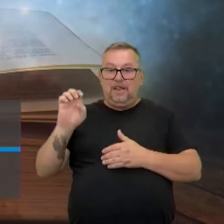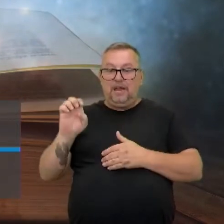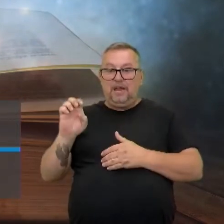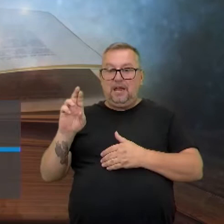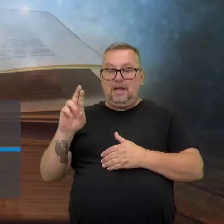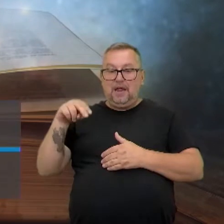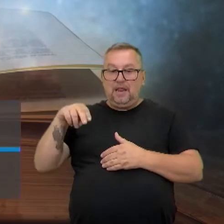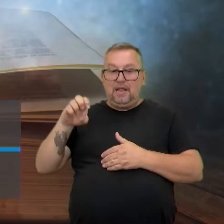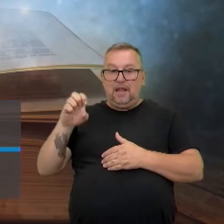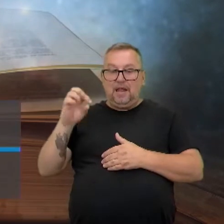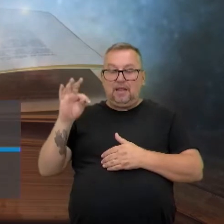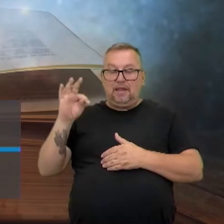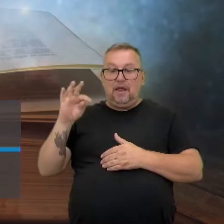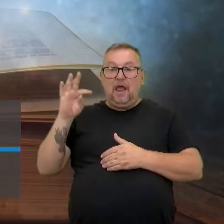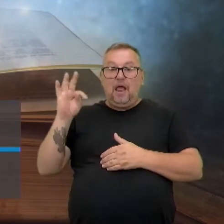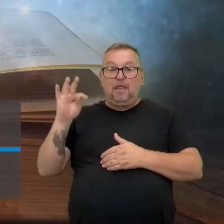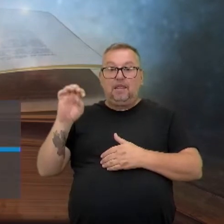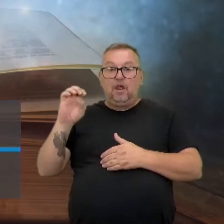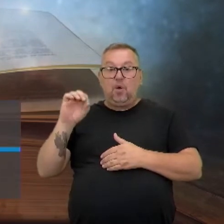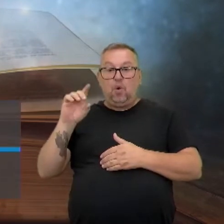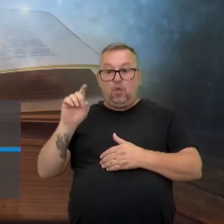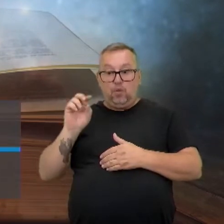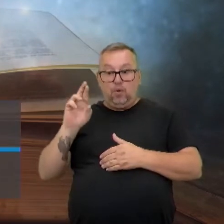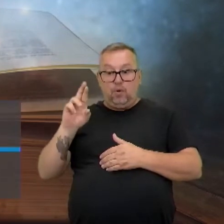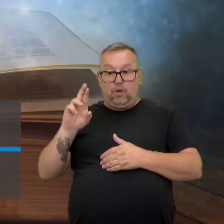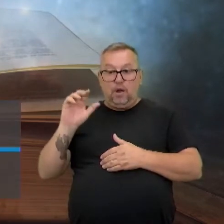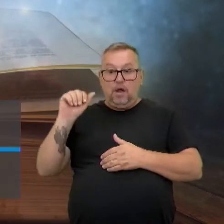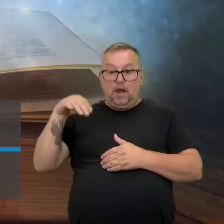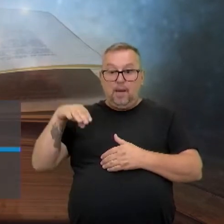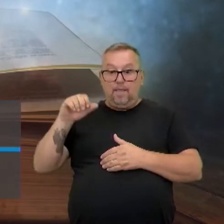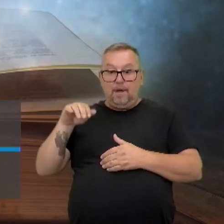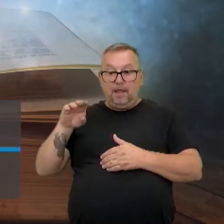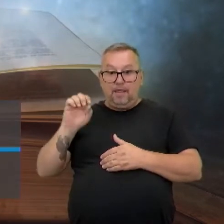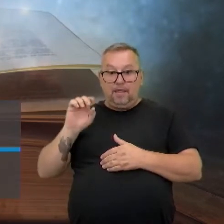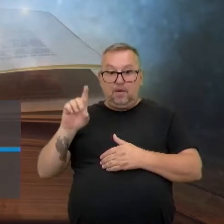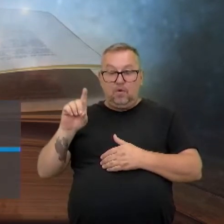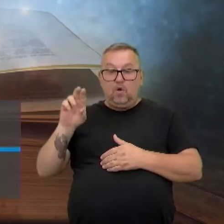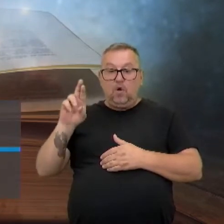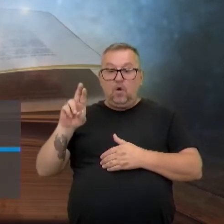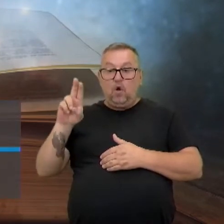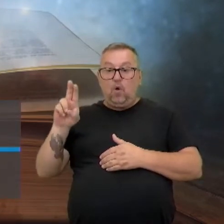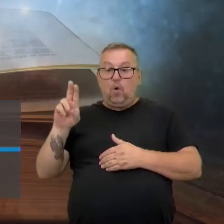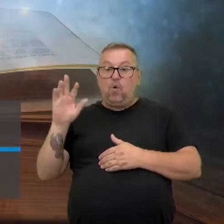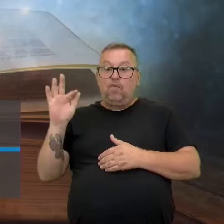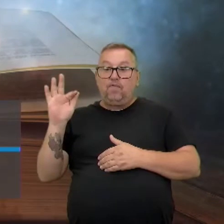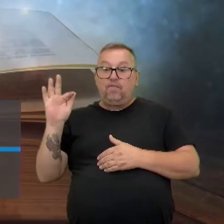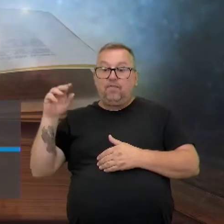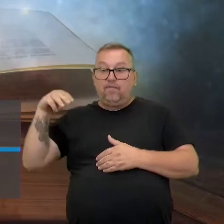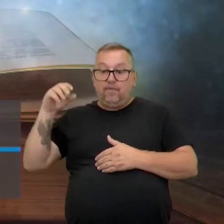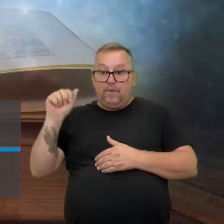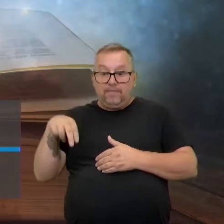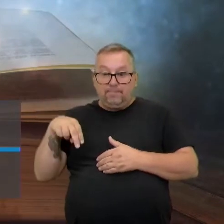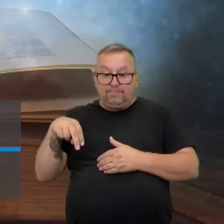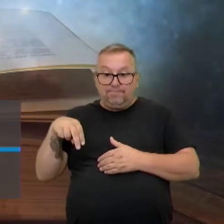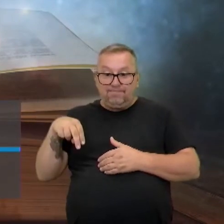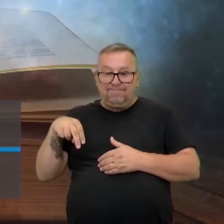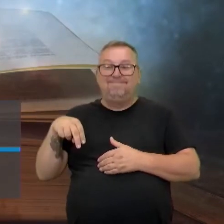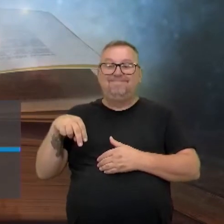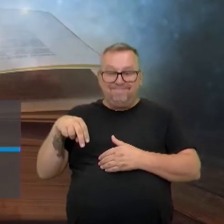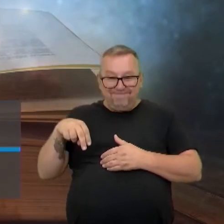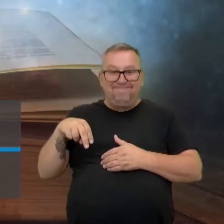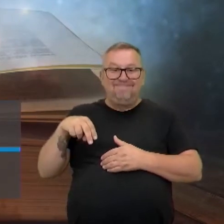Amadeus Hoffmann, tá? Esse é o nome do escritor. Eu chamo de Hoffmann para ficar mais fácil para mim. Gente, é